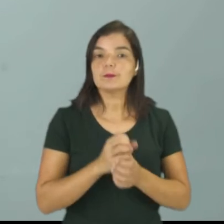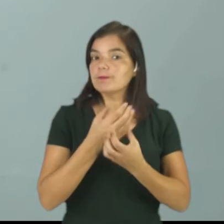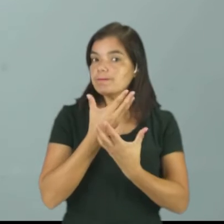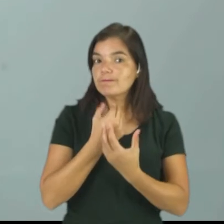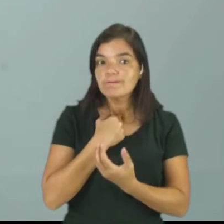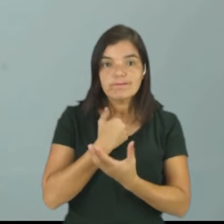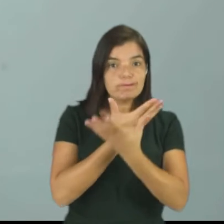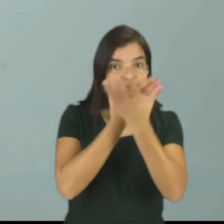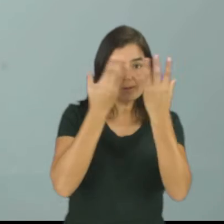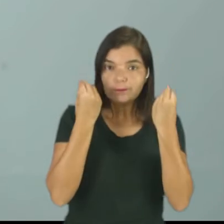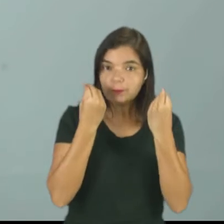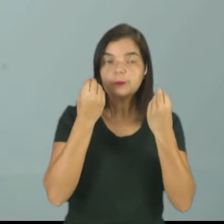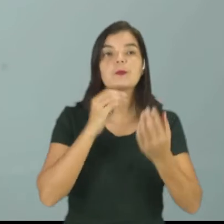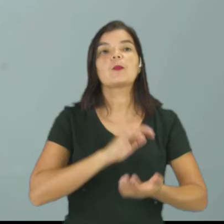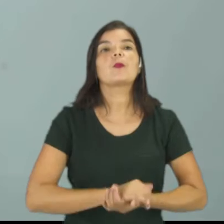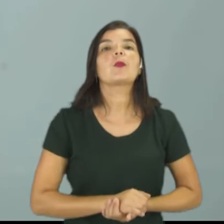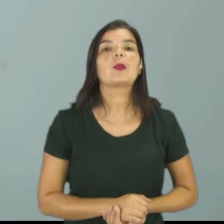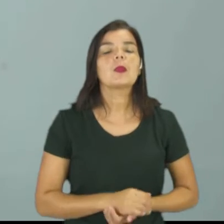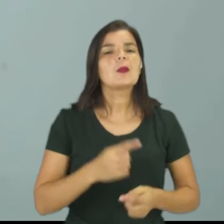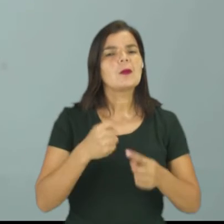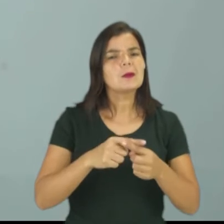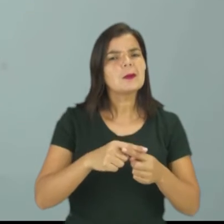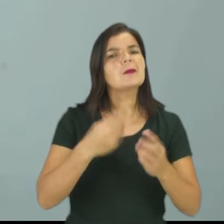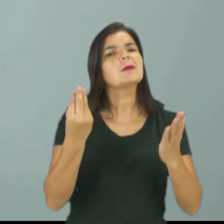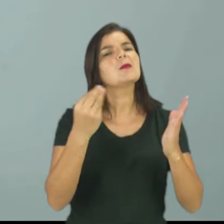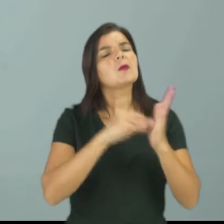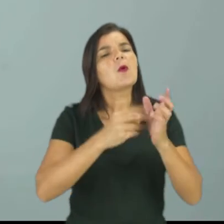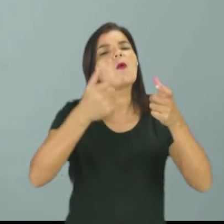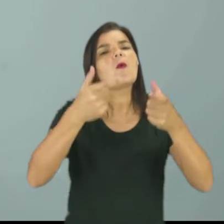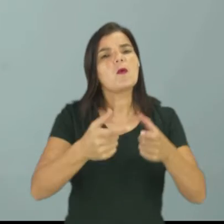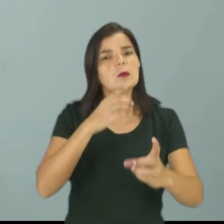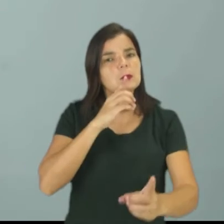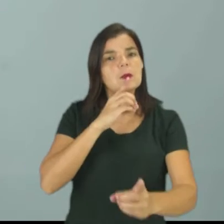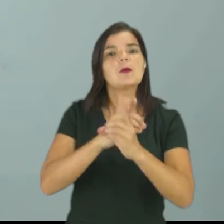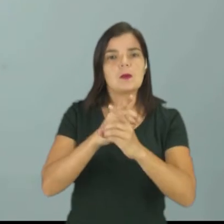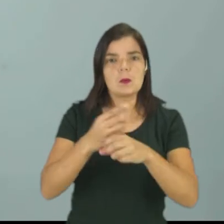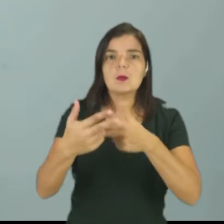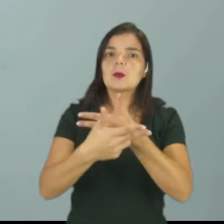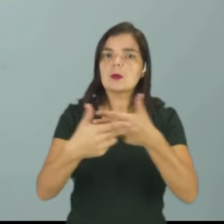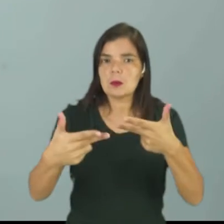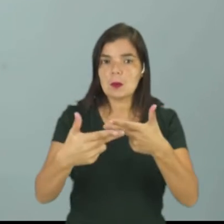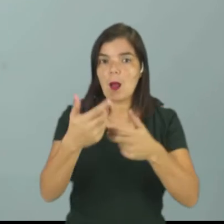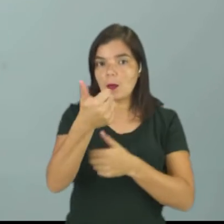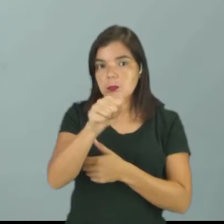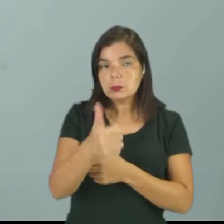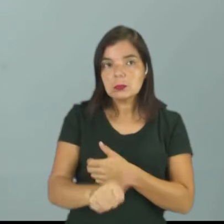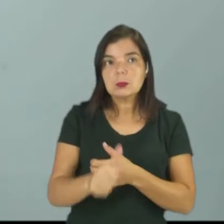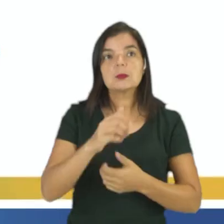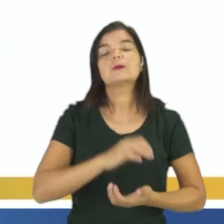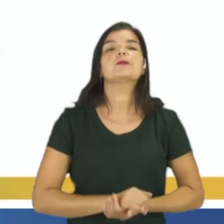Não pode passar despercebido. Você tem que dizer onde a pessoa encontra aquele objeto analisado.